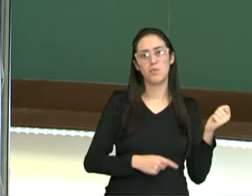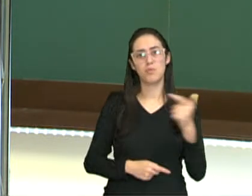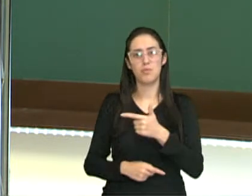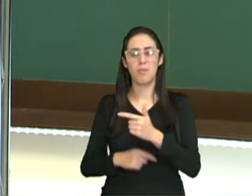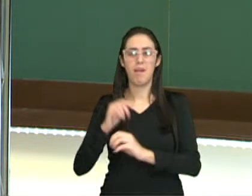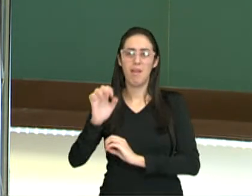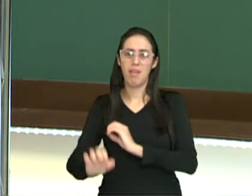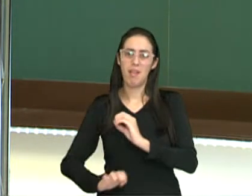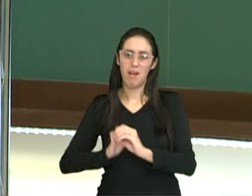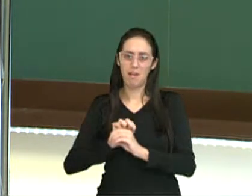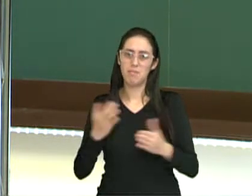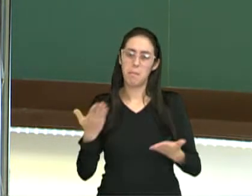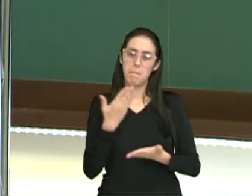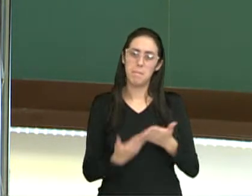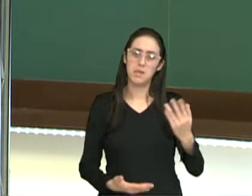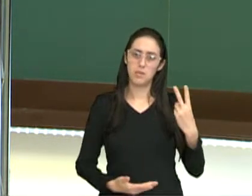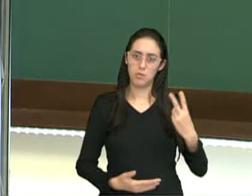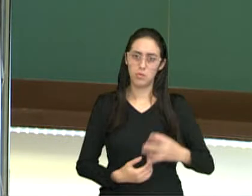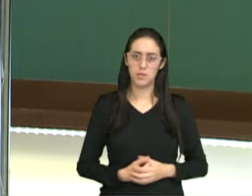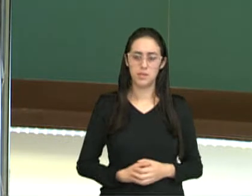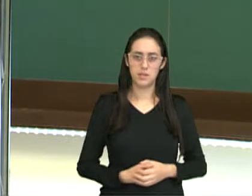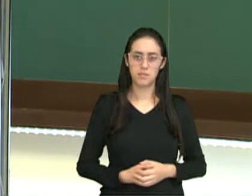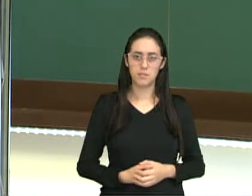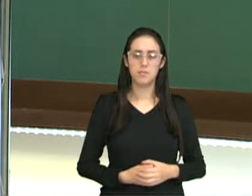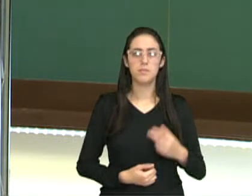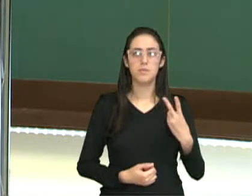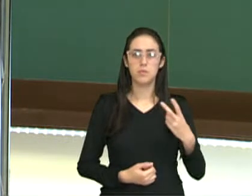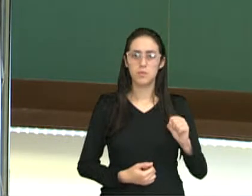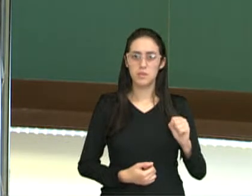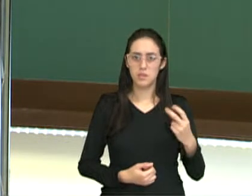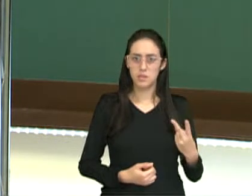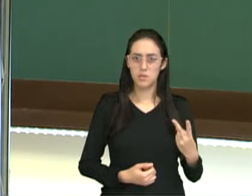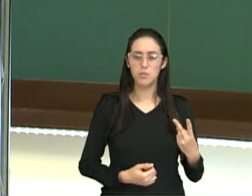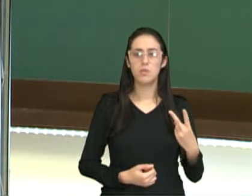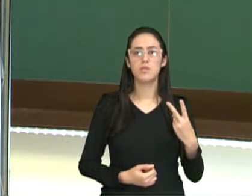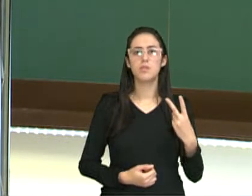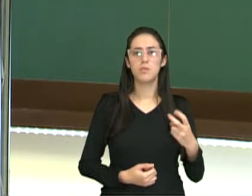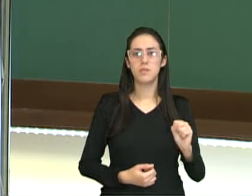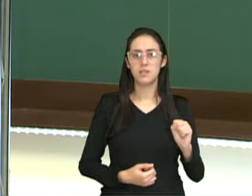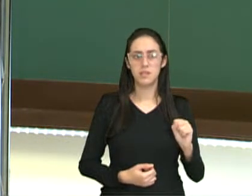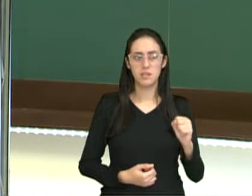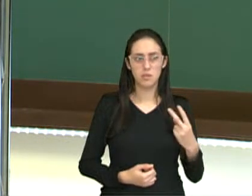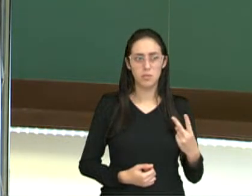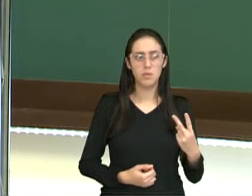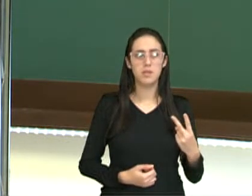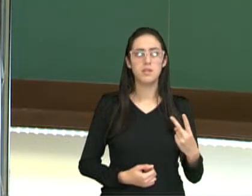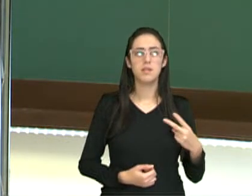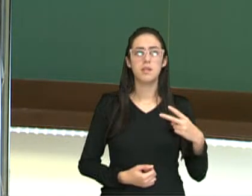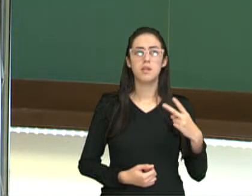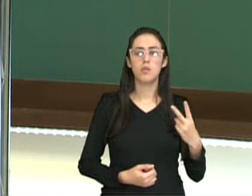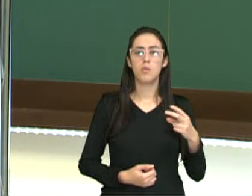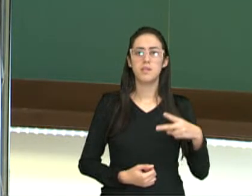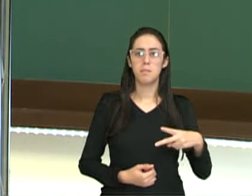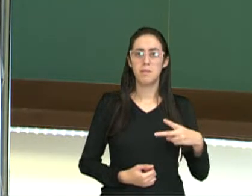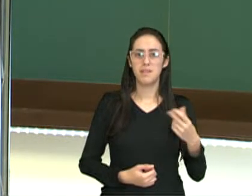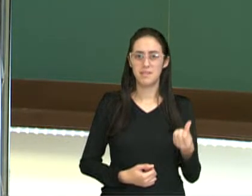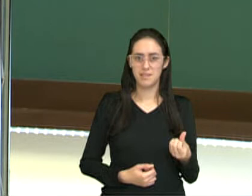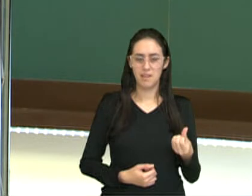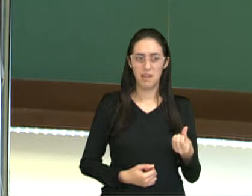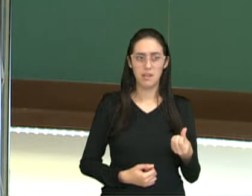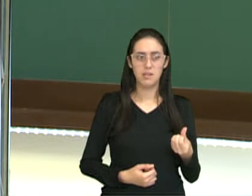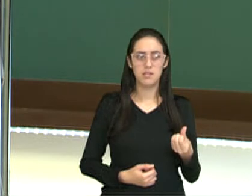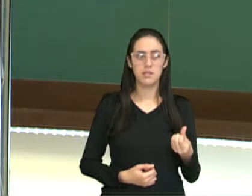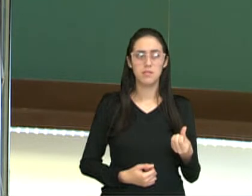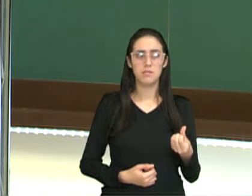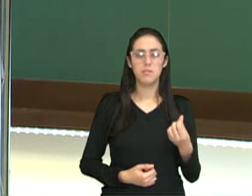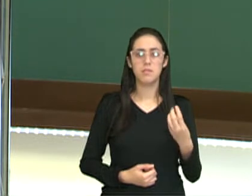Então, a gente vai distribuir lá. 1s2, 2s2, 2p6, 4s2, 3p6. Então, ele